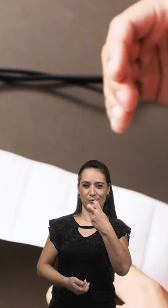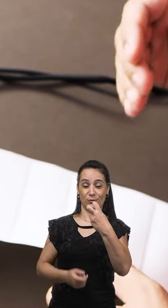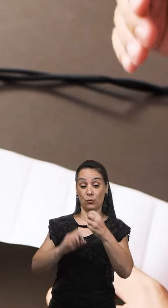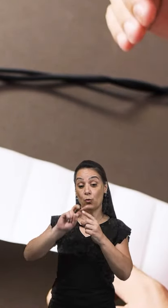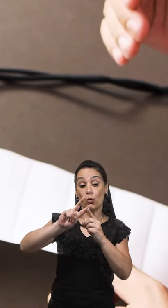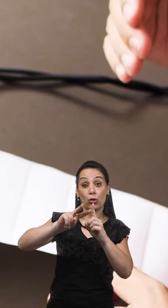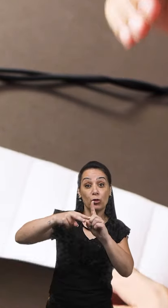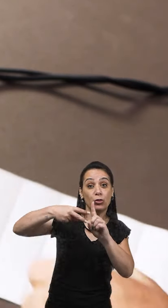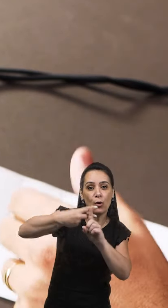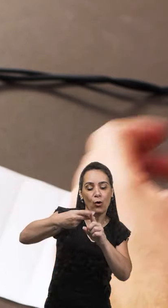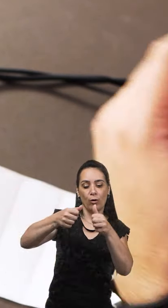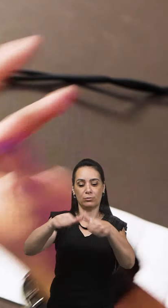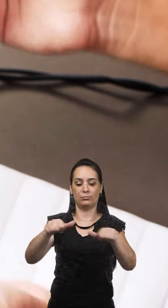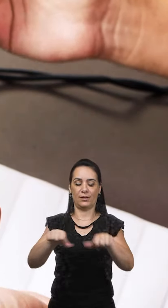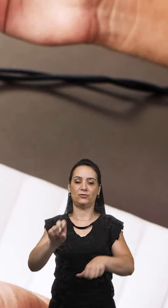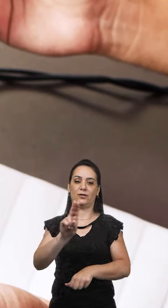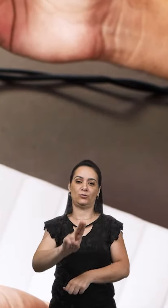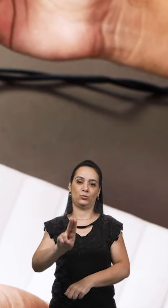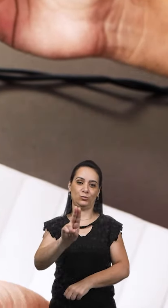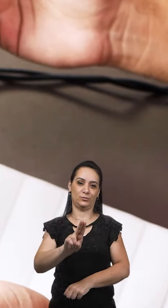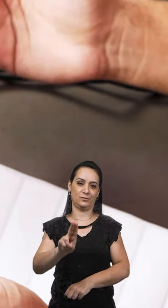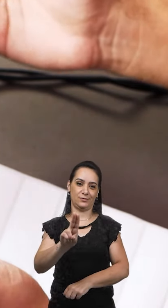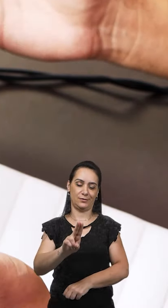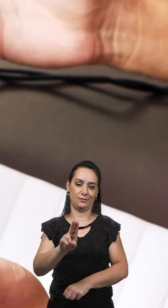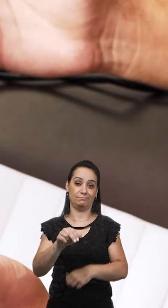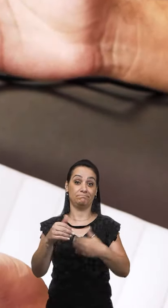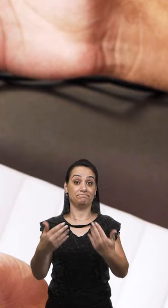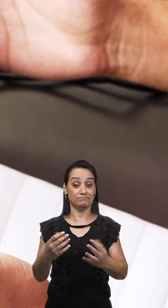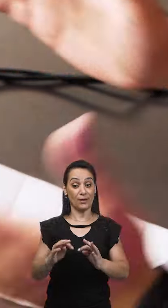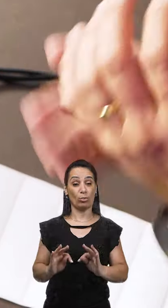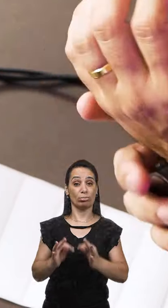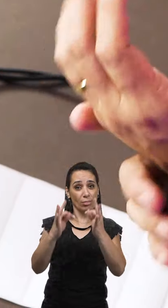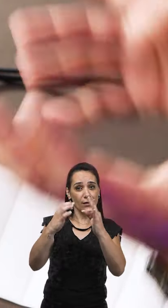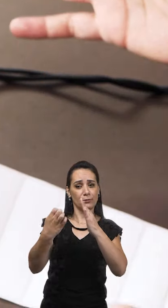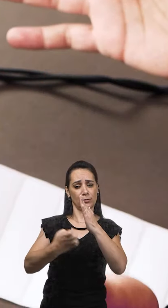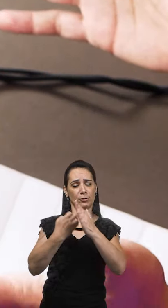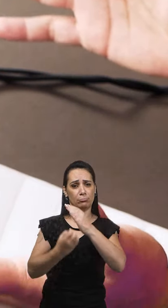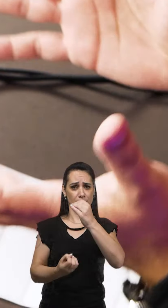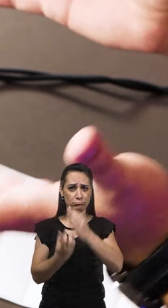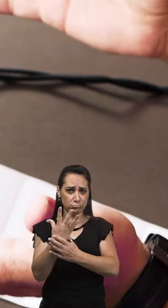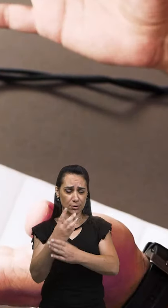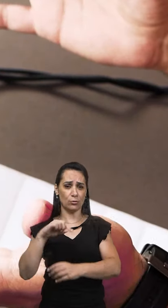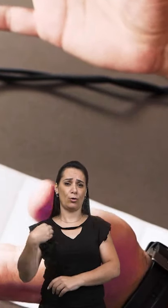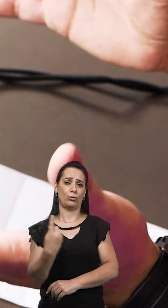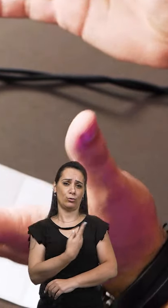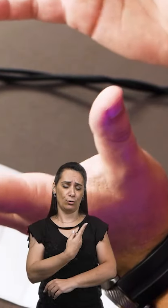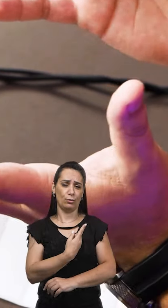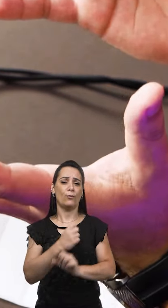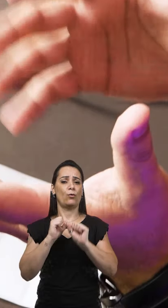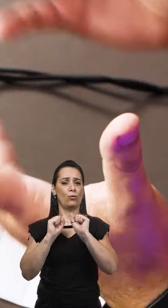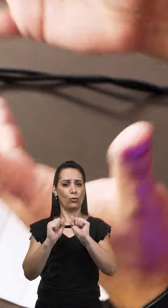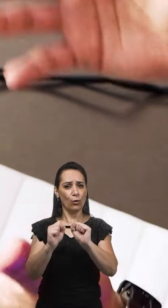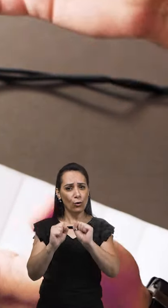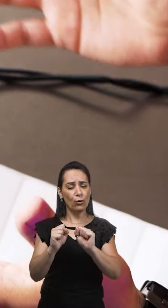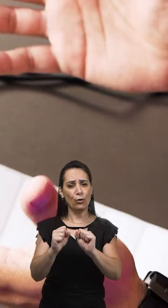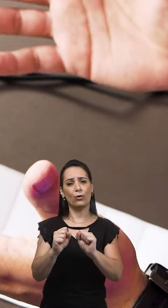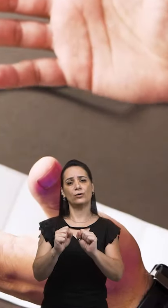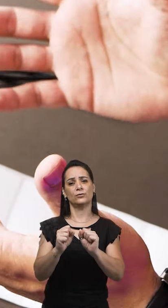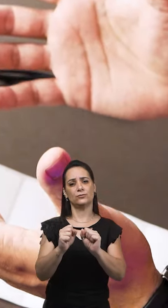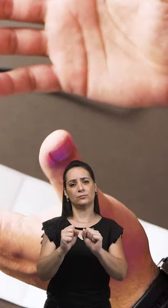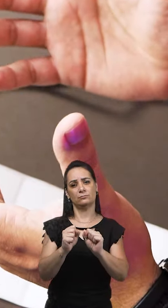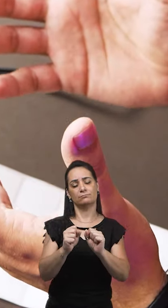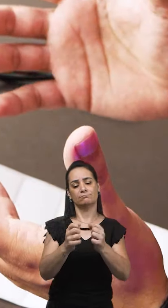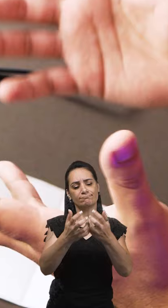Vocês viram que ele utilizou o dobro de recursos, tá? Então é uma tecnologia que a Hanwha criou para que a gente